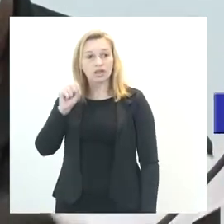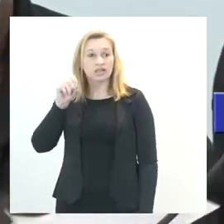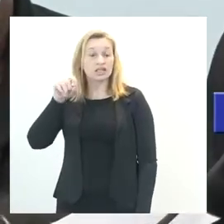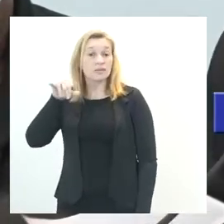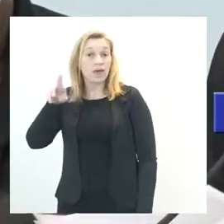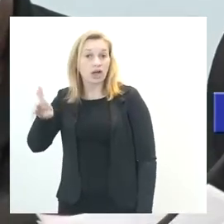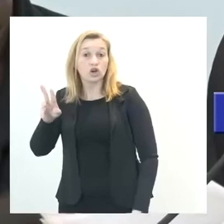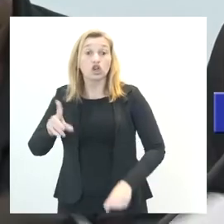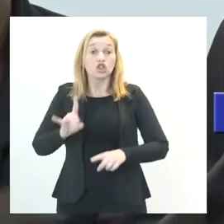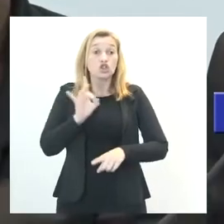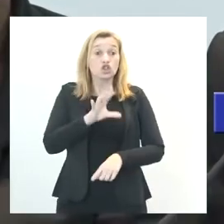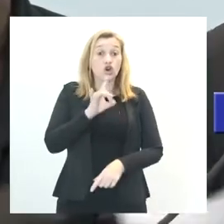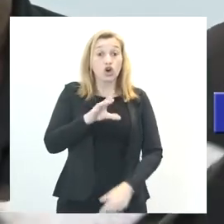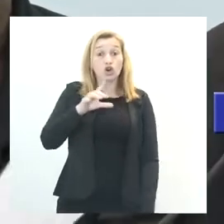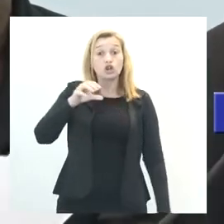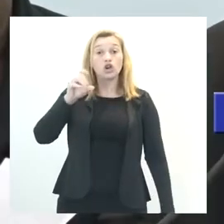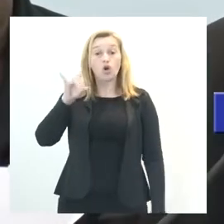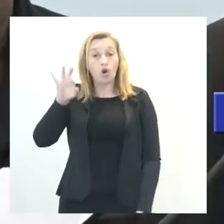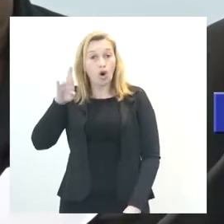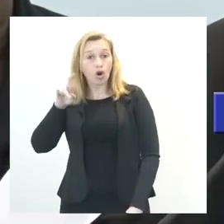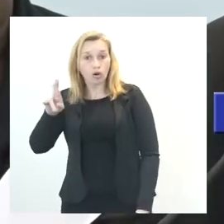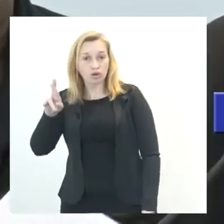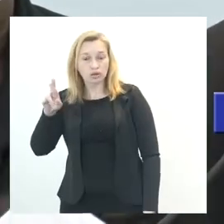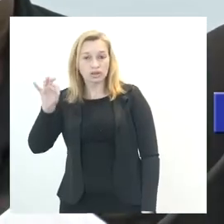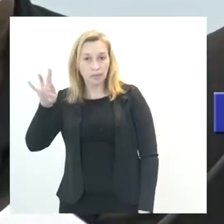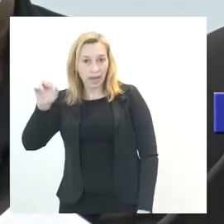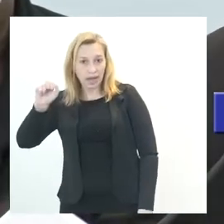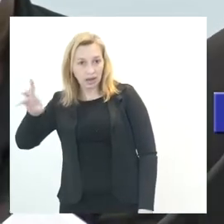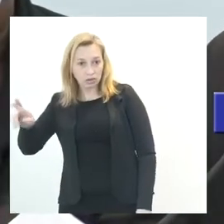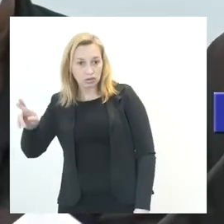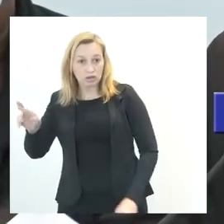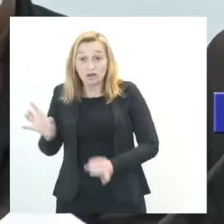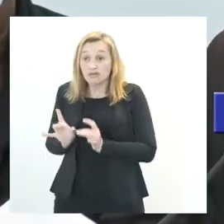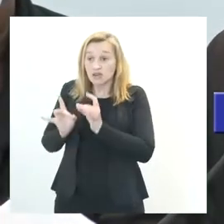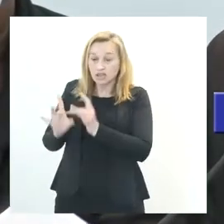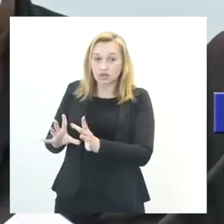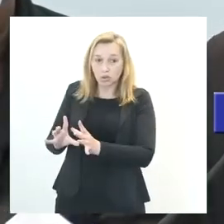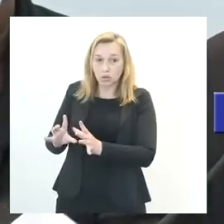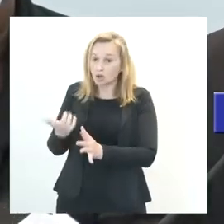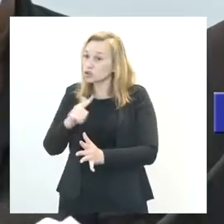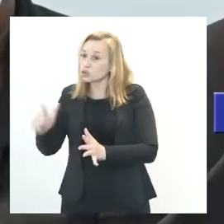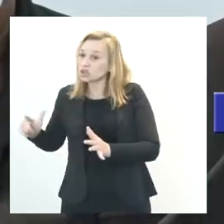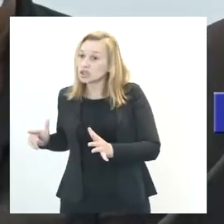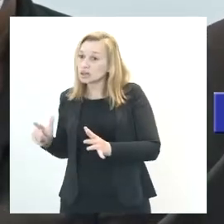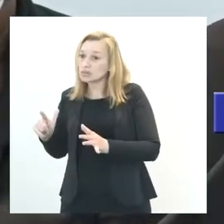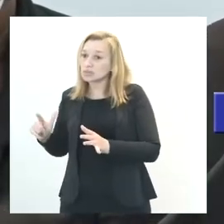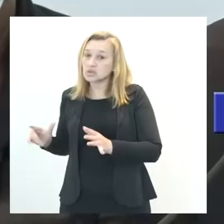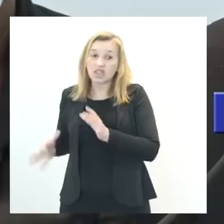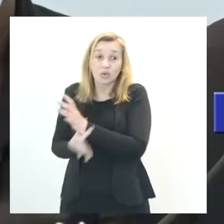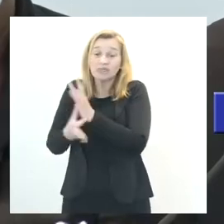de Mello privatizou junto com o Itamar Franco aquilo que não tinha a proteção constitucional